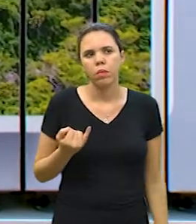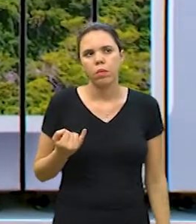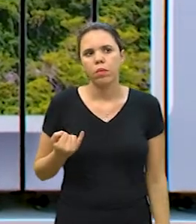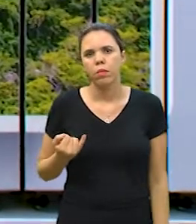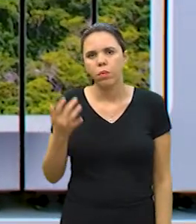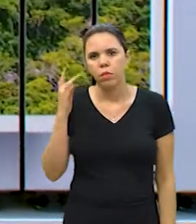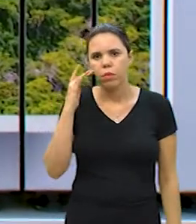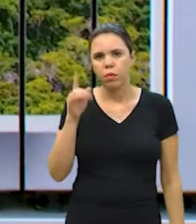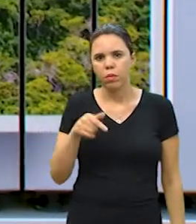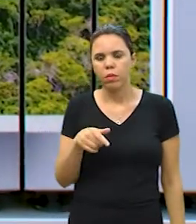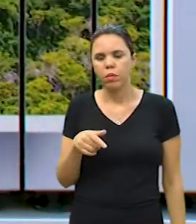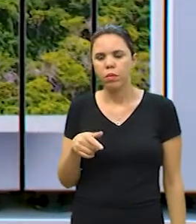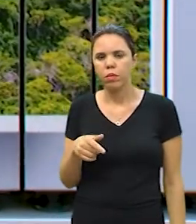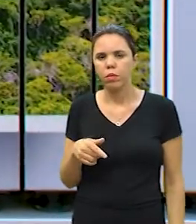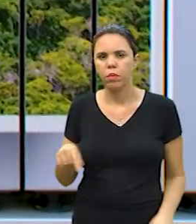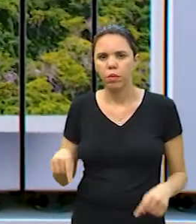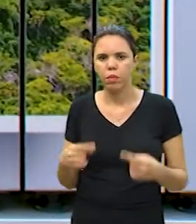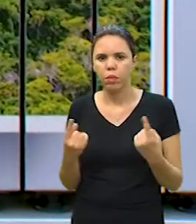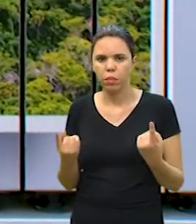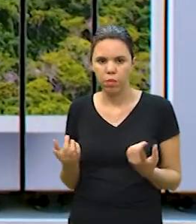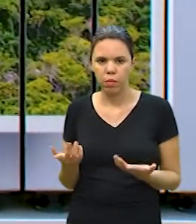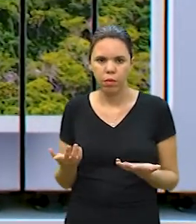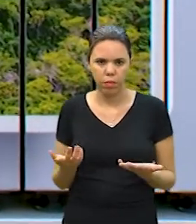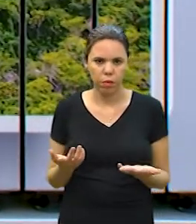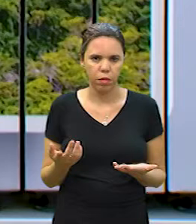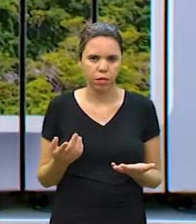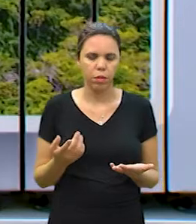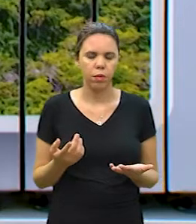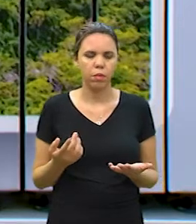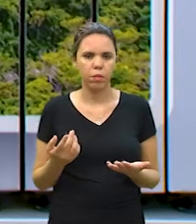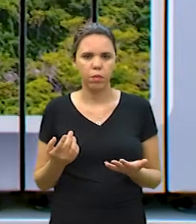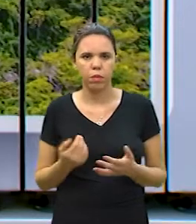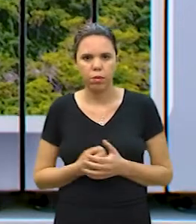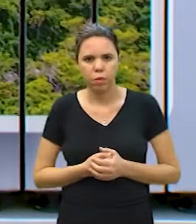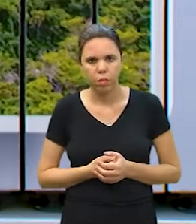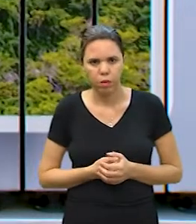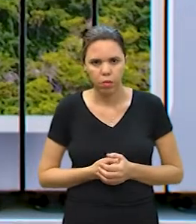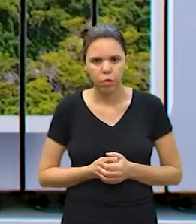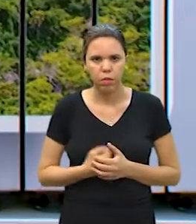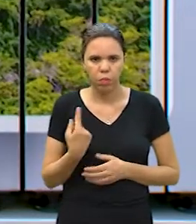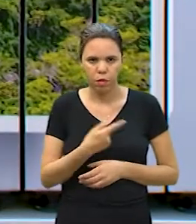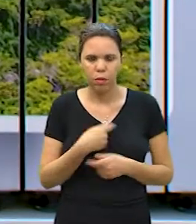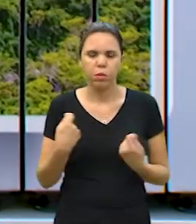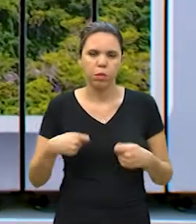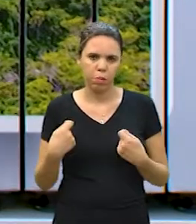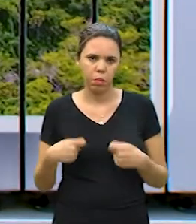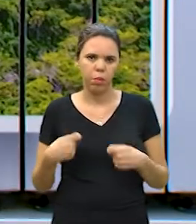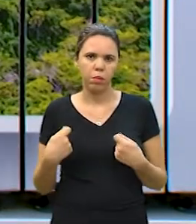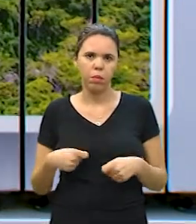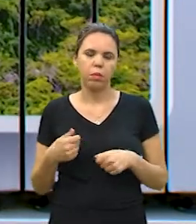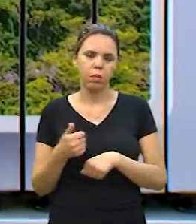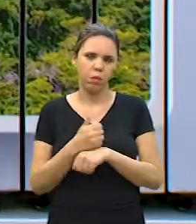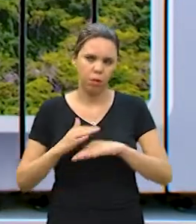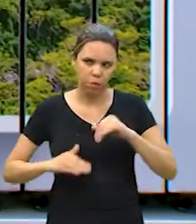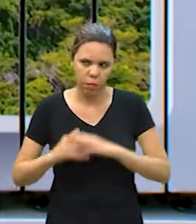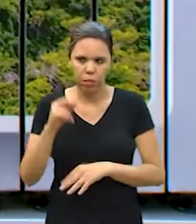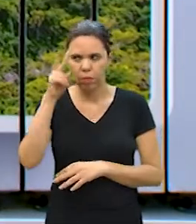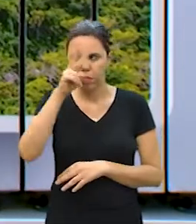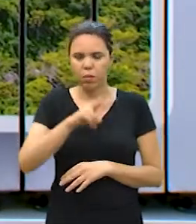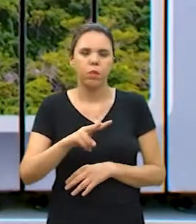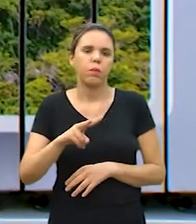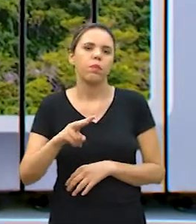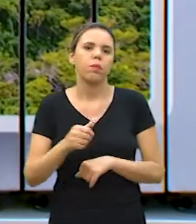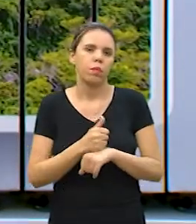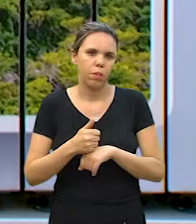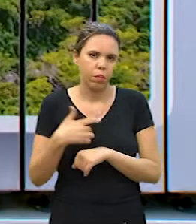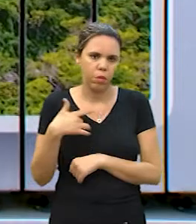Então eu acho que esse é o desafio, e para isso a gente precisa, né, de profissionais, lembrando que